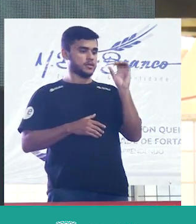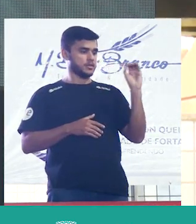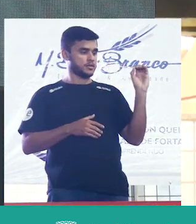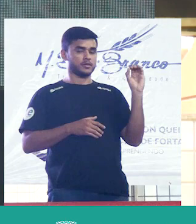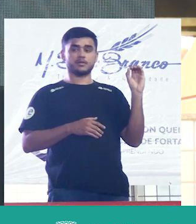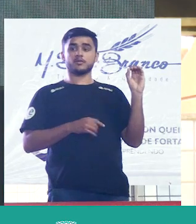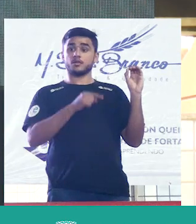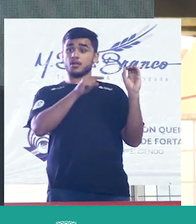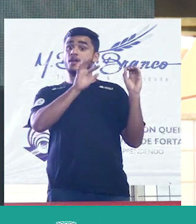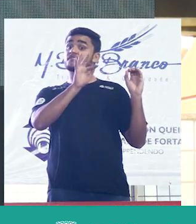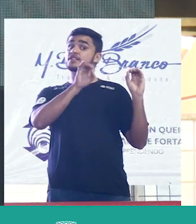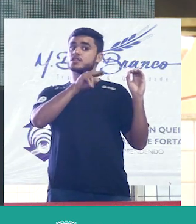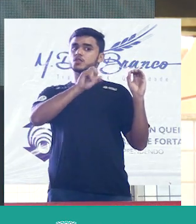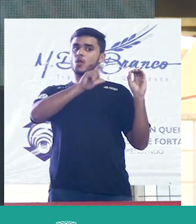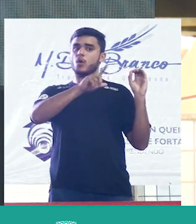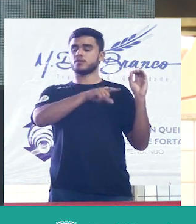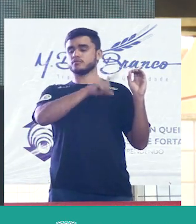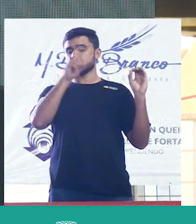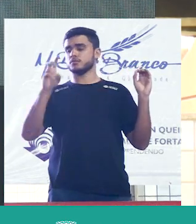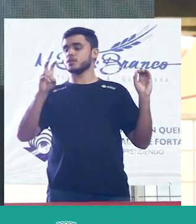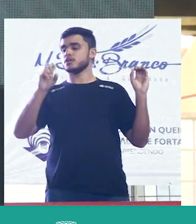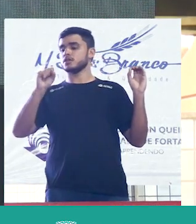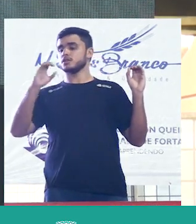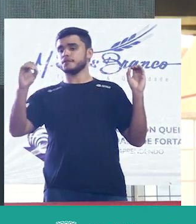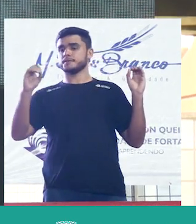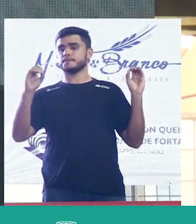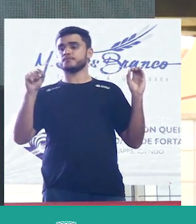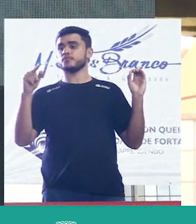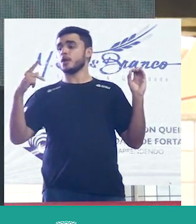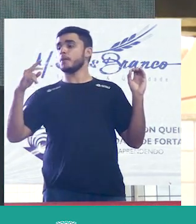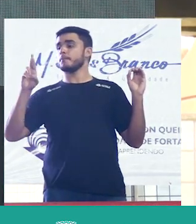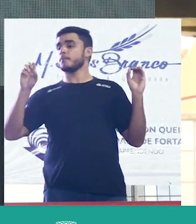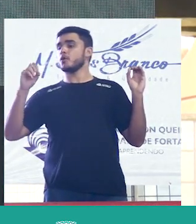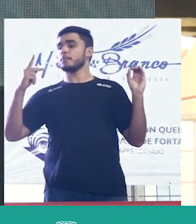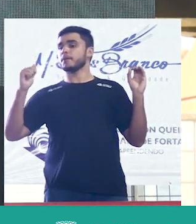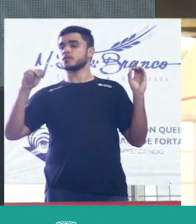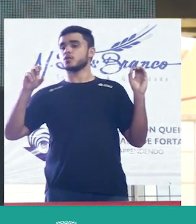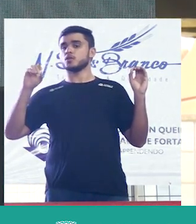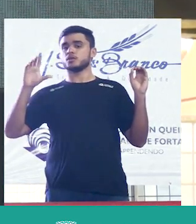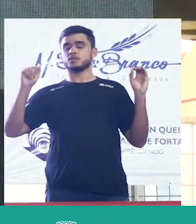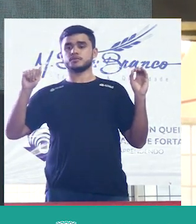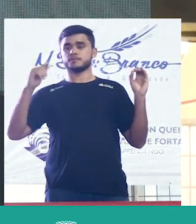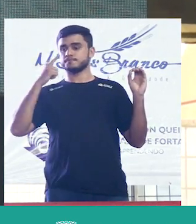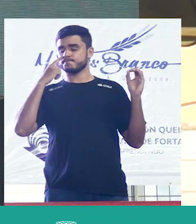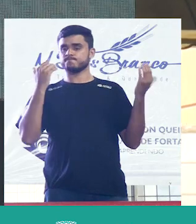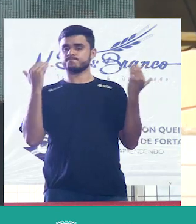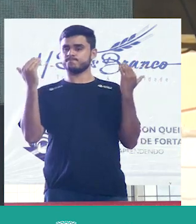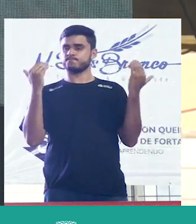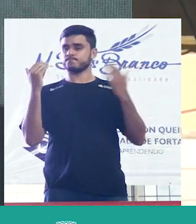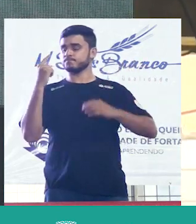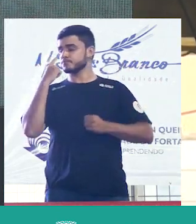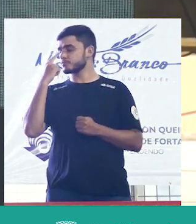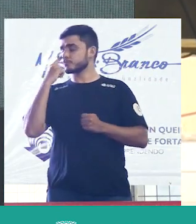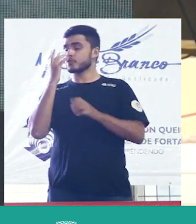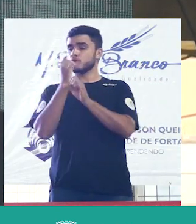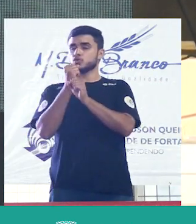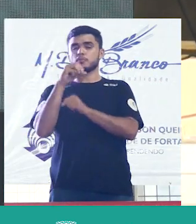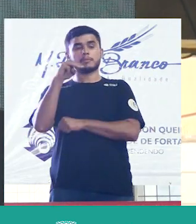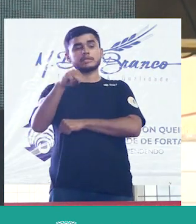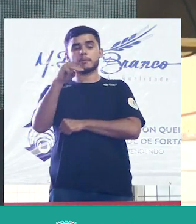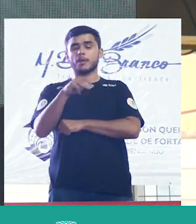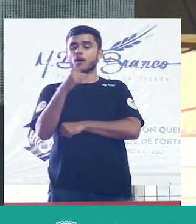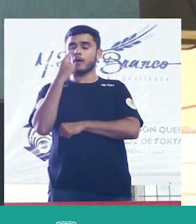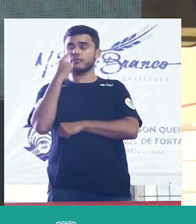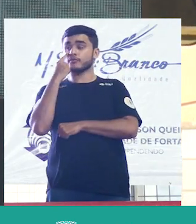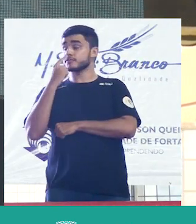3.760 de fenol e 580 de propanona. Pessoal, matematicamente falando, será